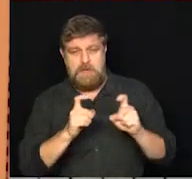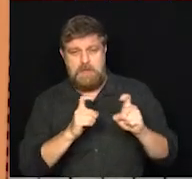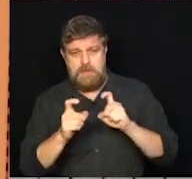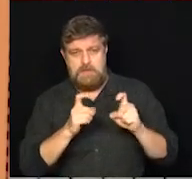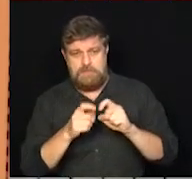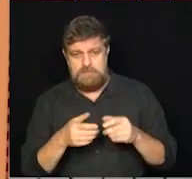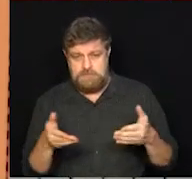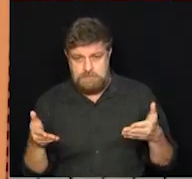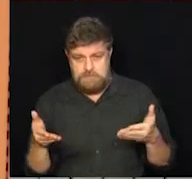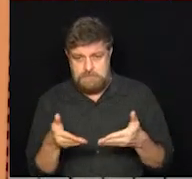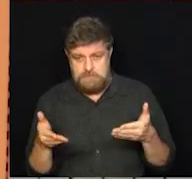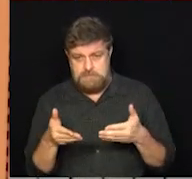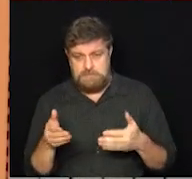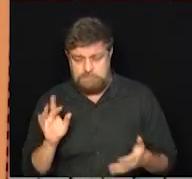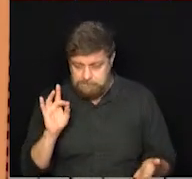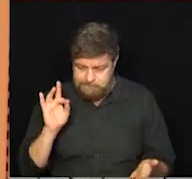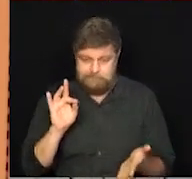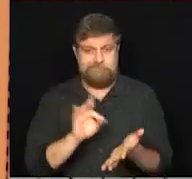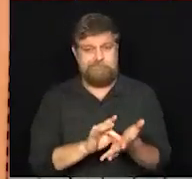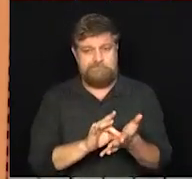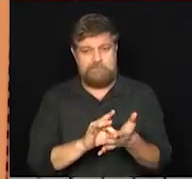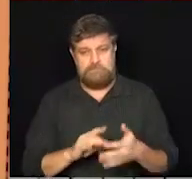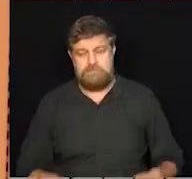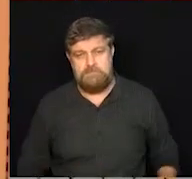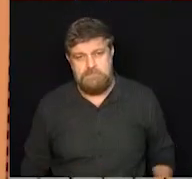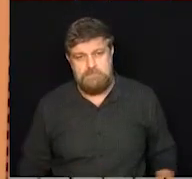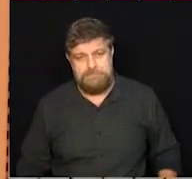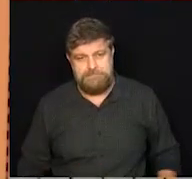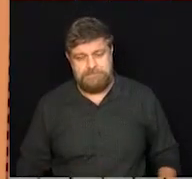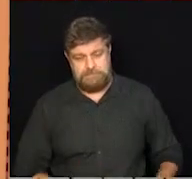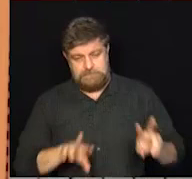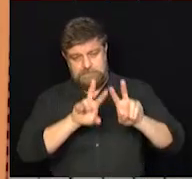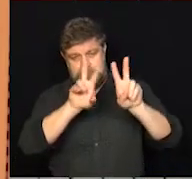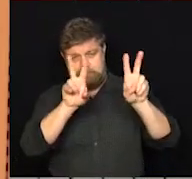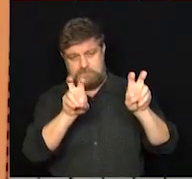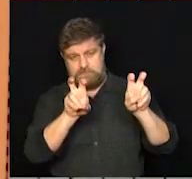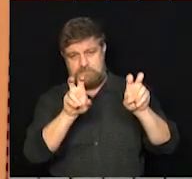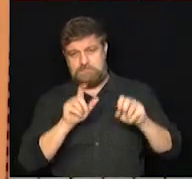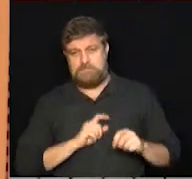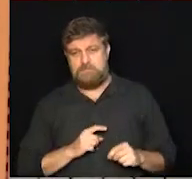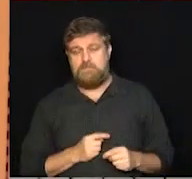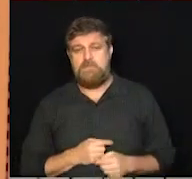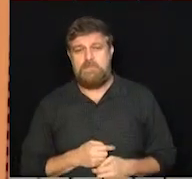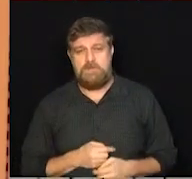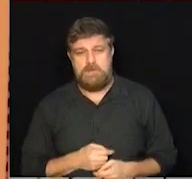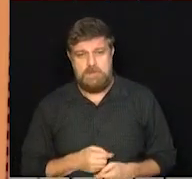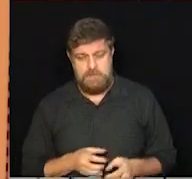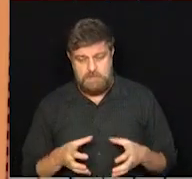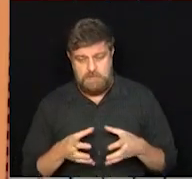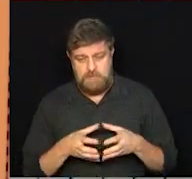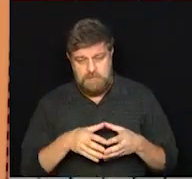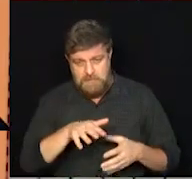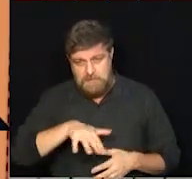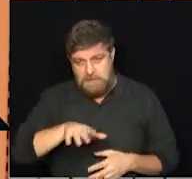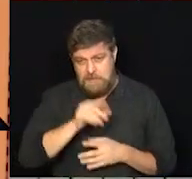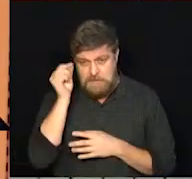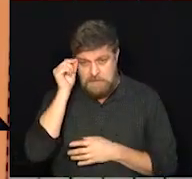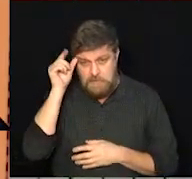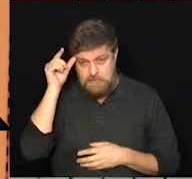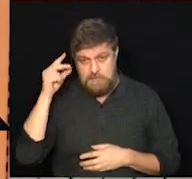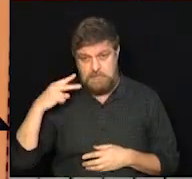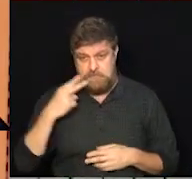reunião ordinária de hoje como trata-se de uma reunião ordinária da comissão de e eu passo aqui